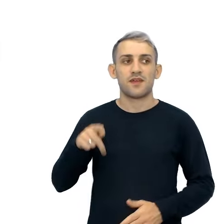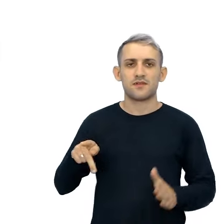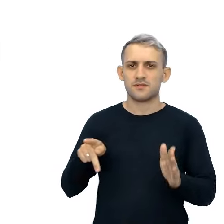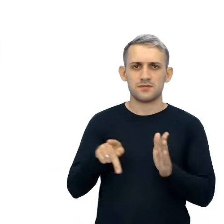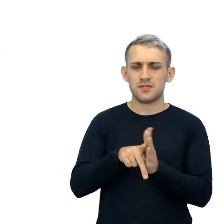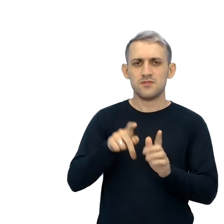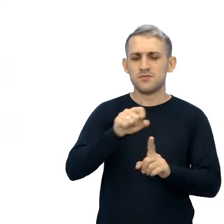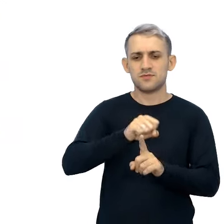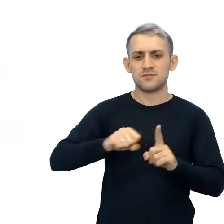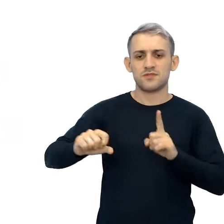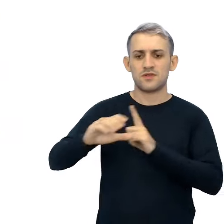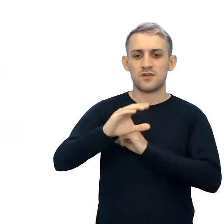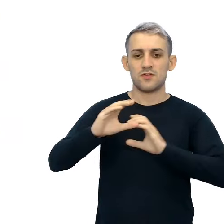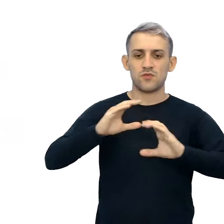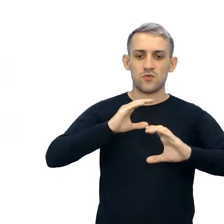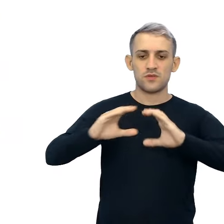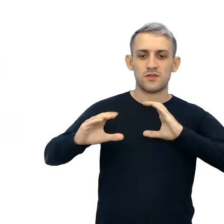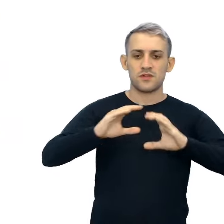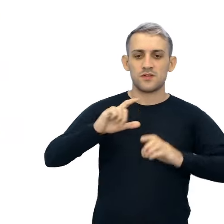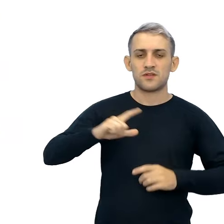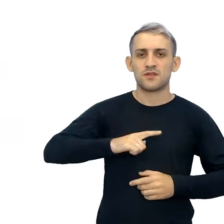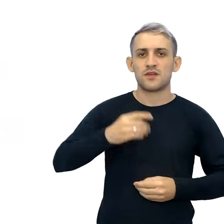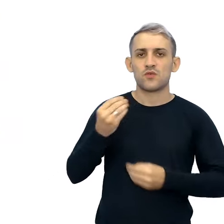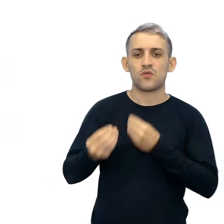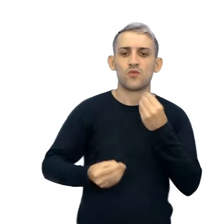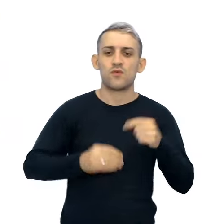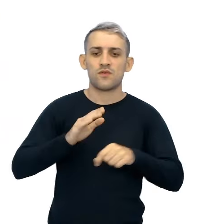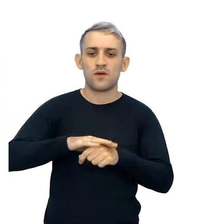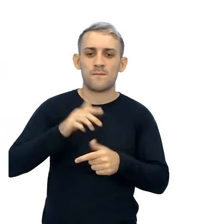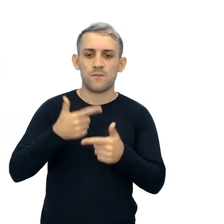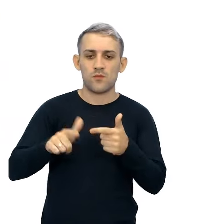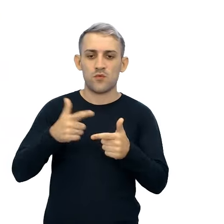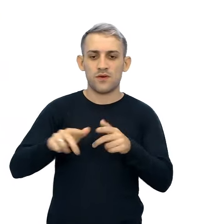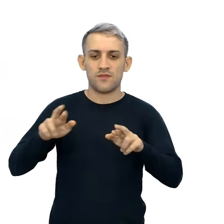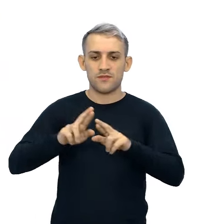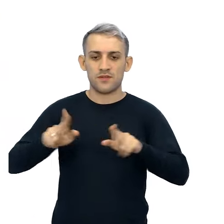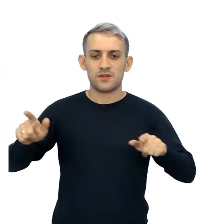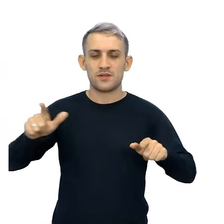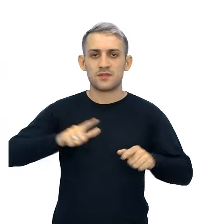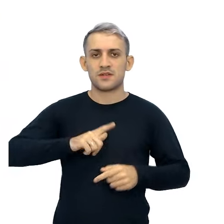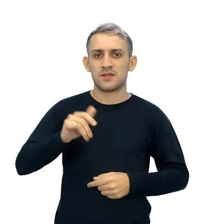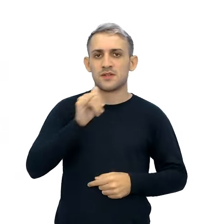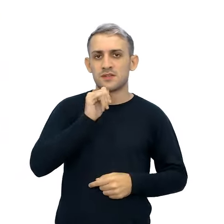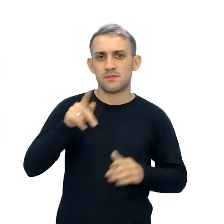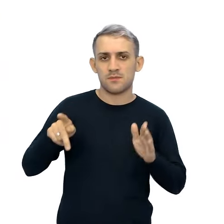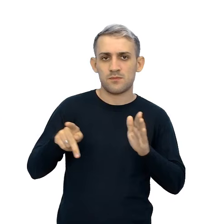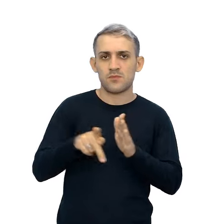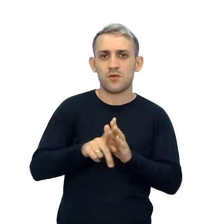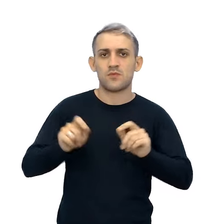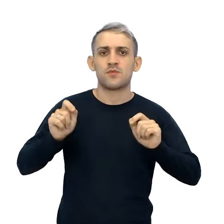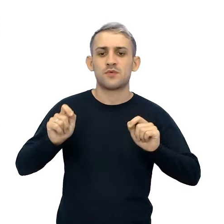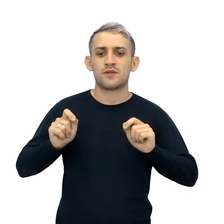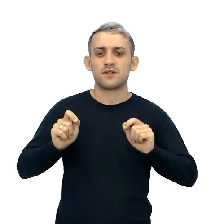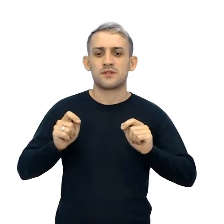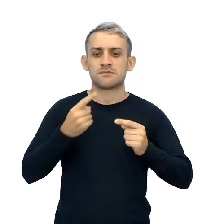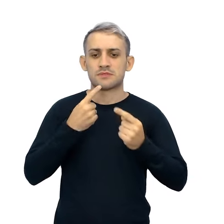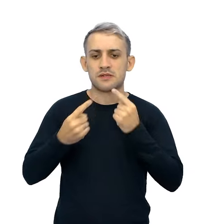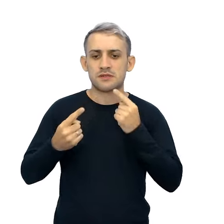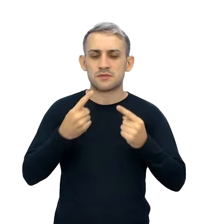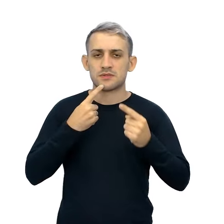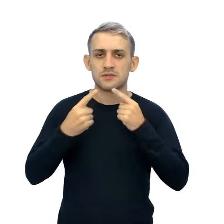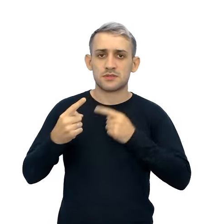de comunicação, a dimensão de problemas controversos, que é exemplificado pela carta de reclamação na primeira